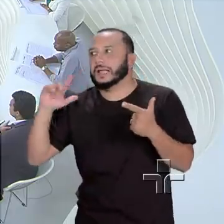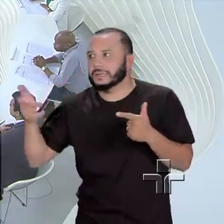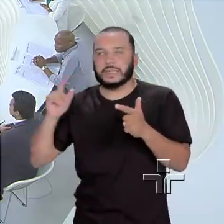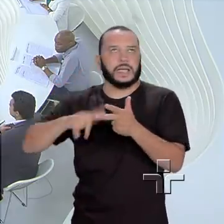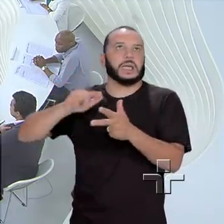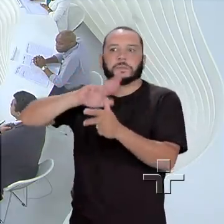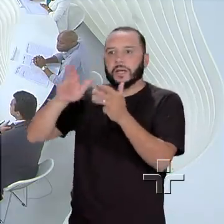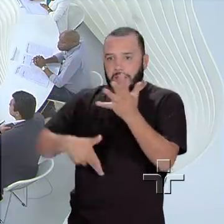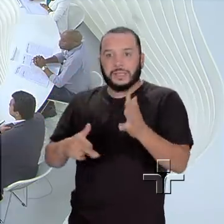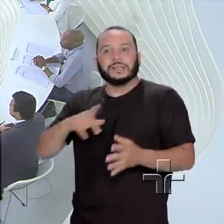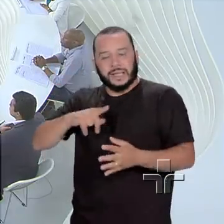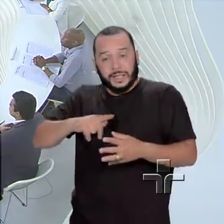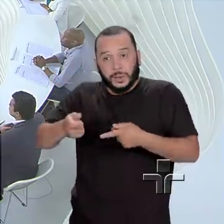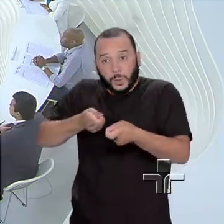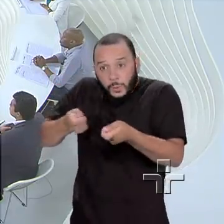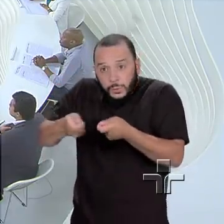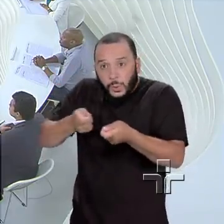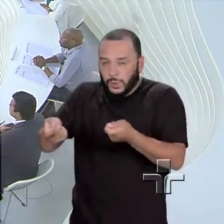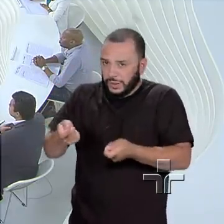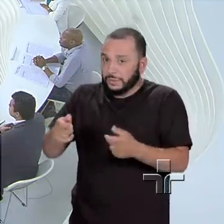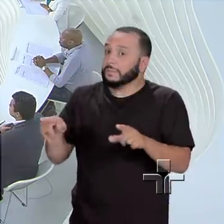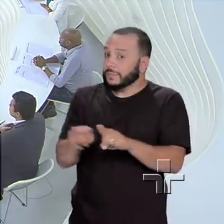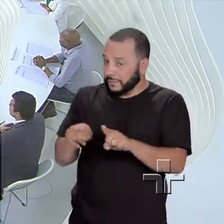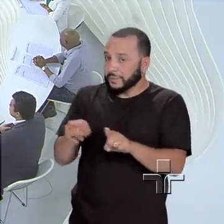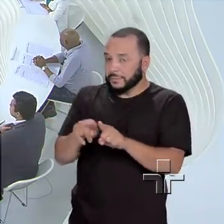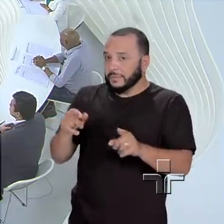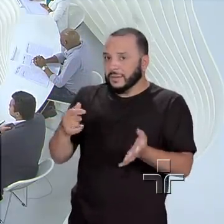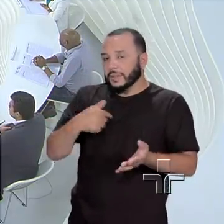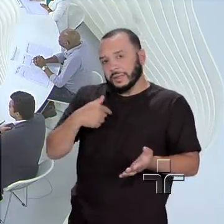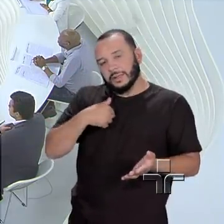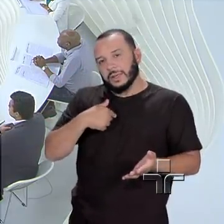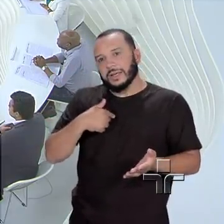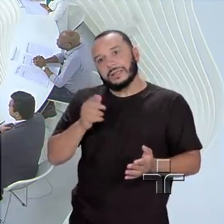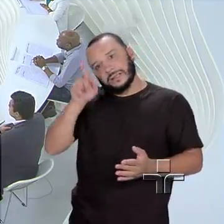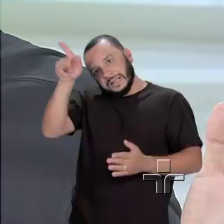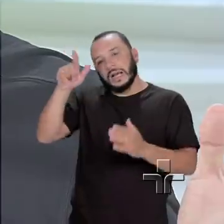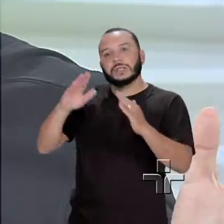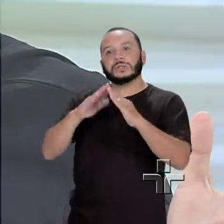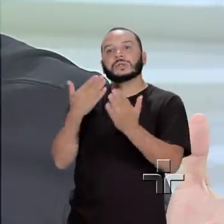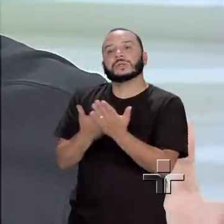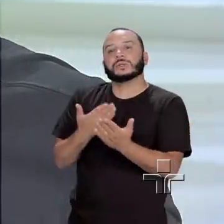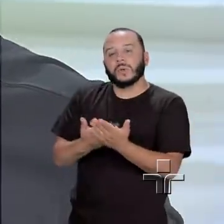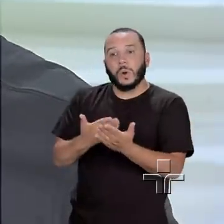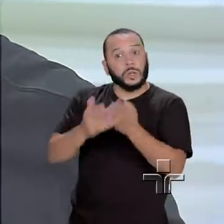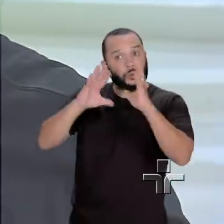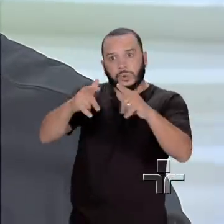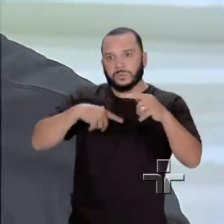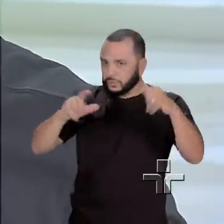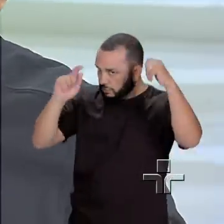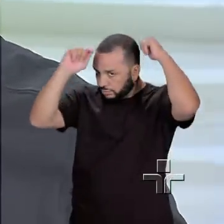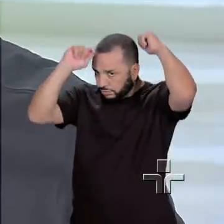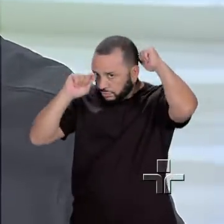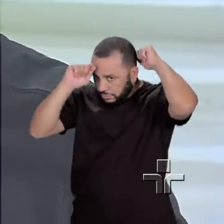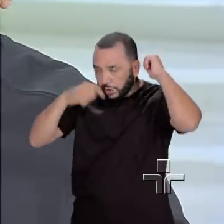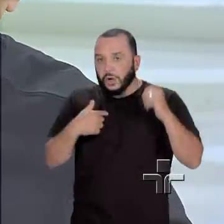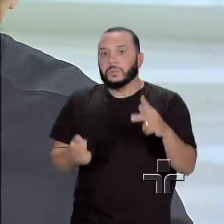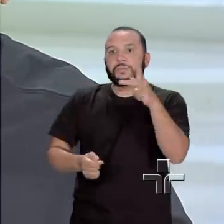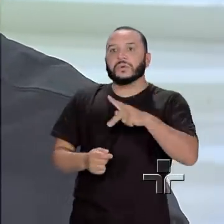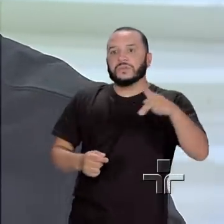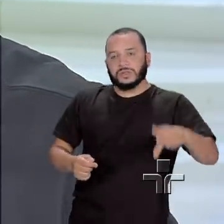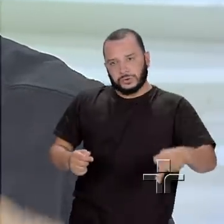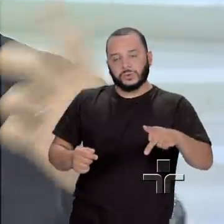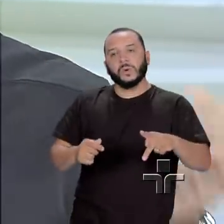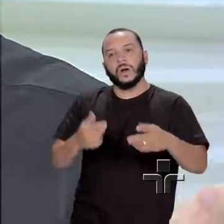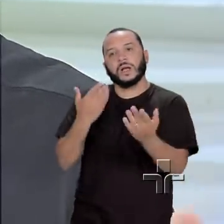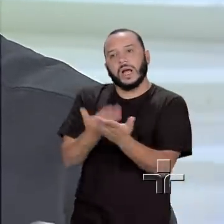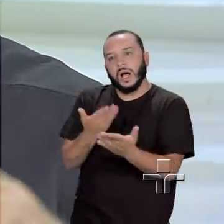forma interagem, ou aprendem, né? Eu posso botar isso na escola, eu boto todo estudante na escola com um cap e está lá um professor repetindo a aula do século